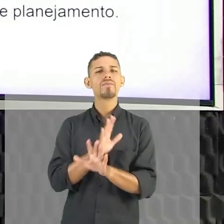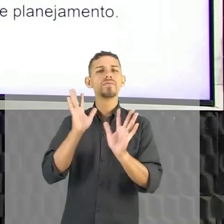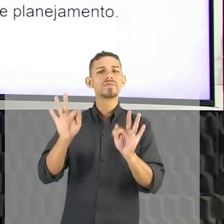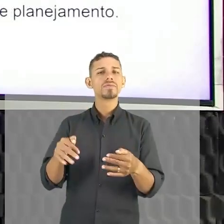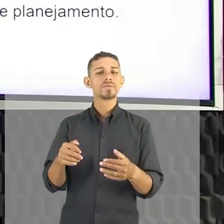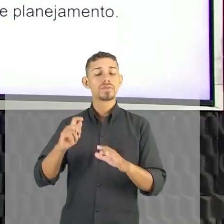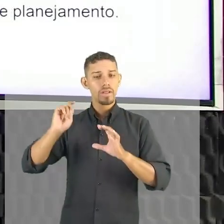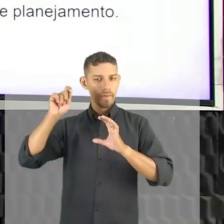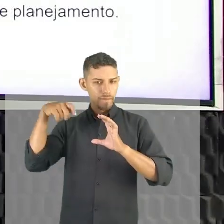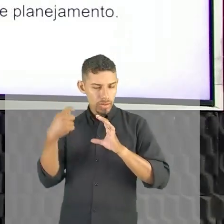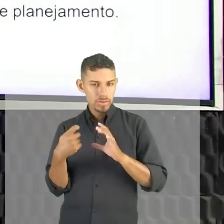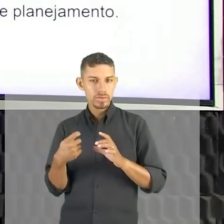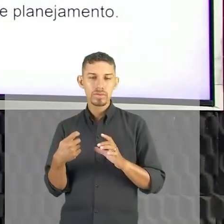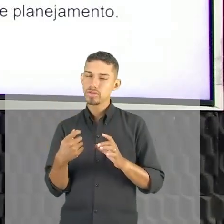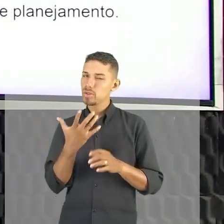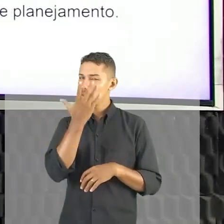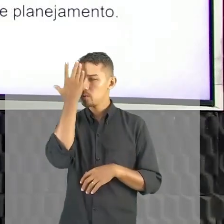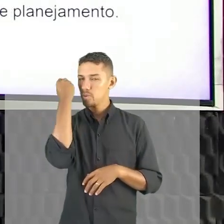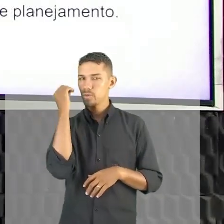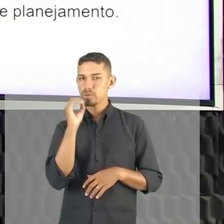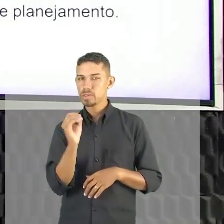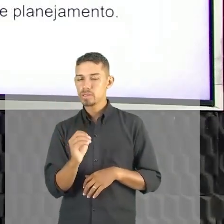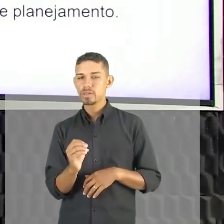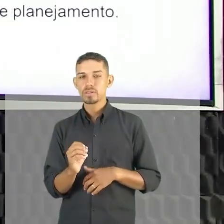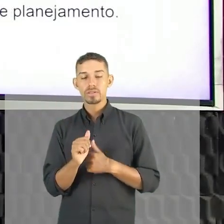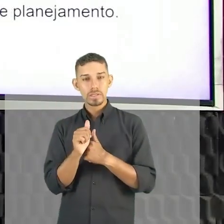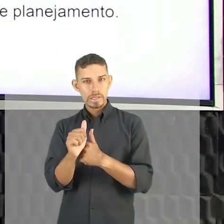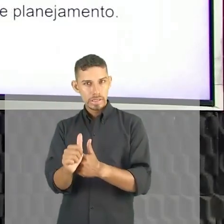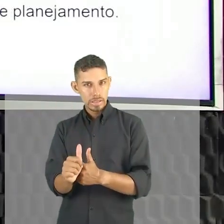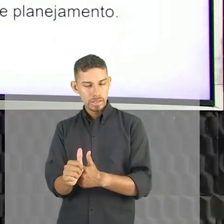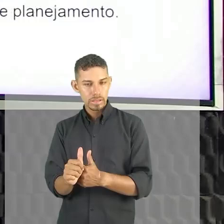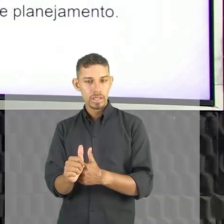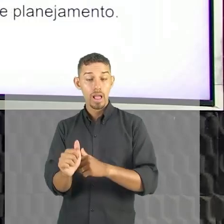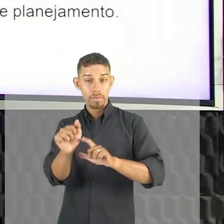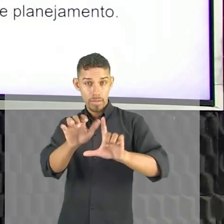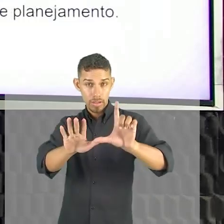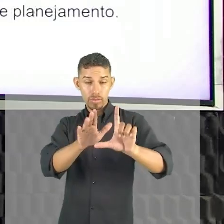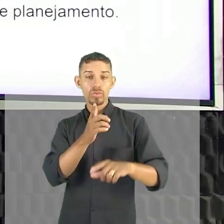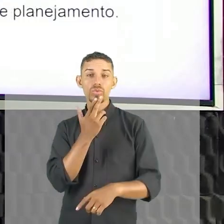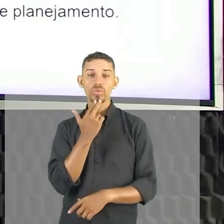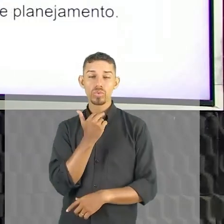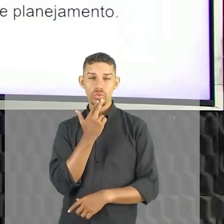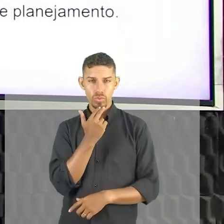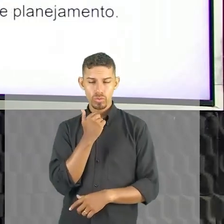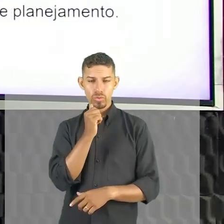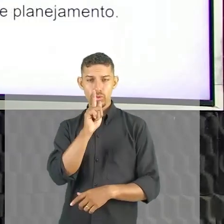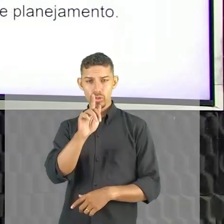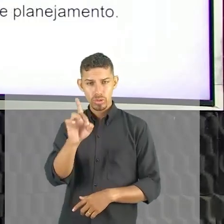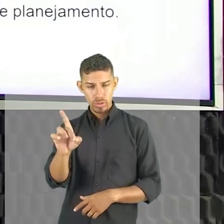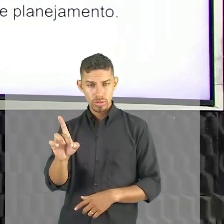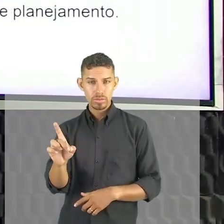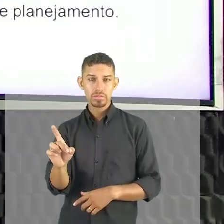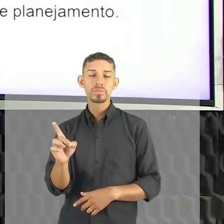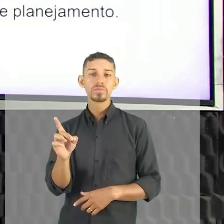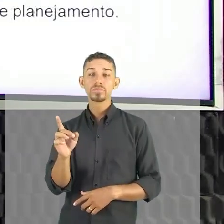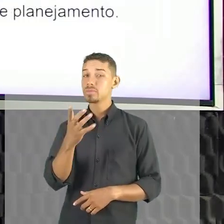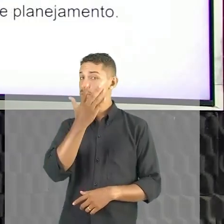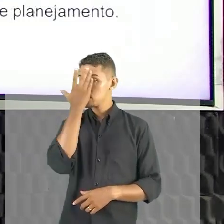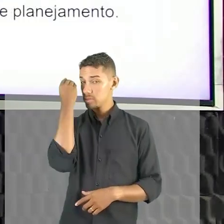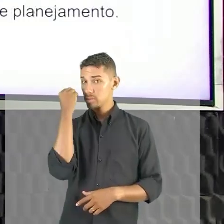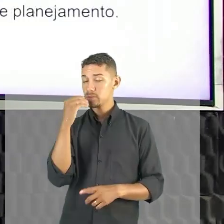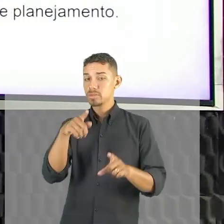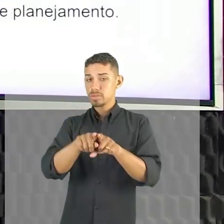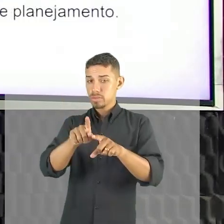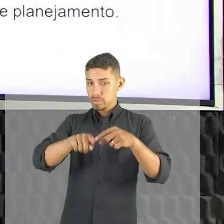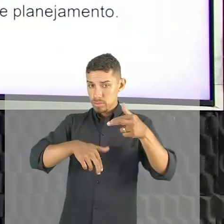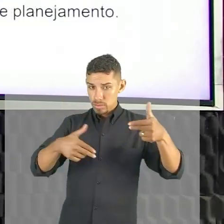desse vídeo. Não esqueça de seguir a plataforma Gonçalves Dias nas redes sociais, acionar o sininho também para receber as notificações. Não esqueça